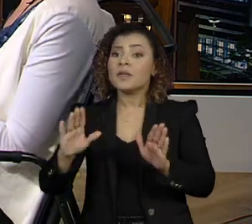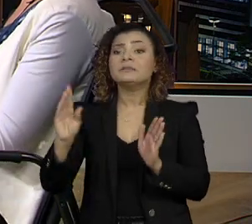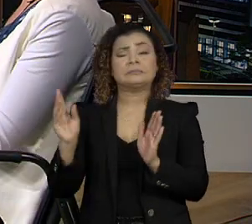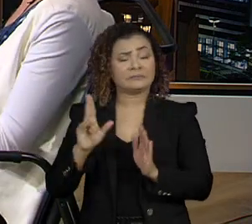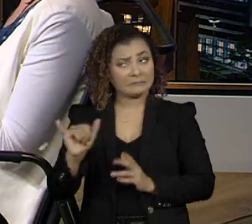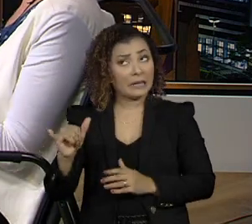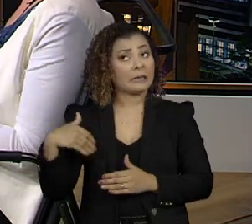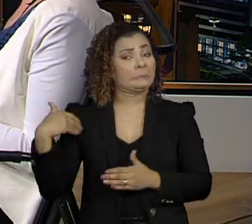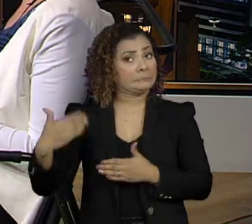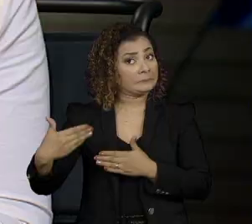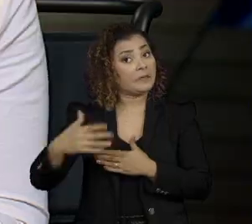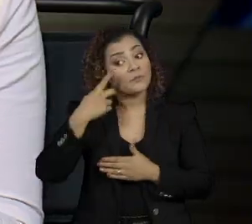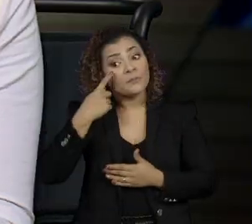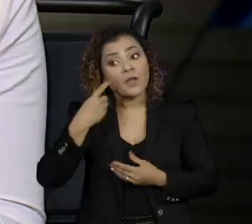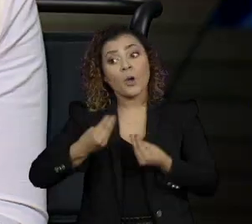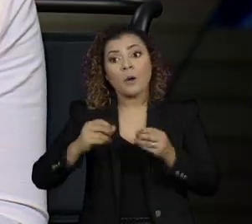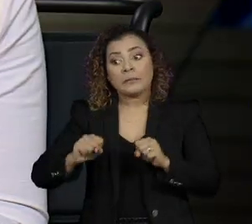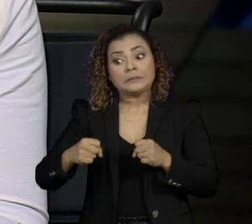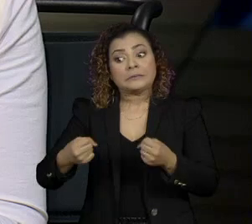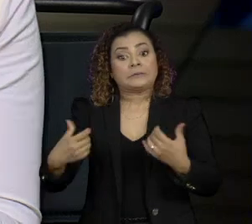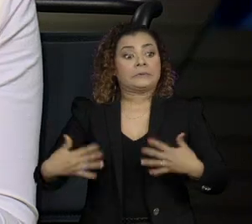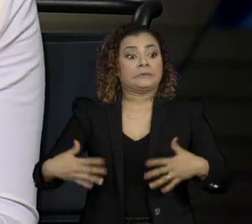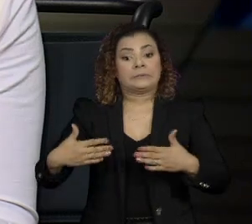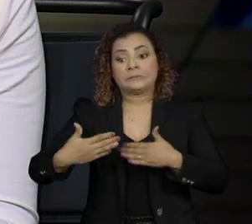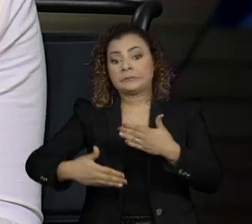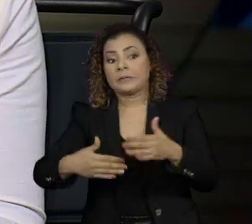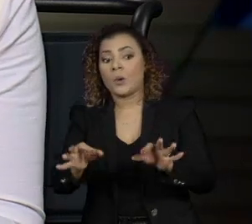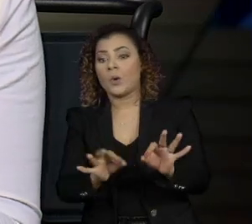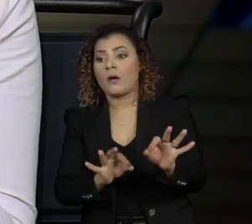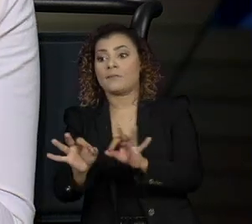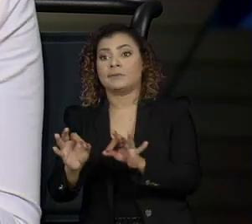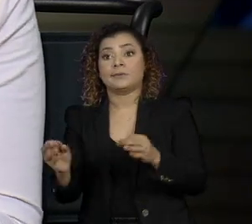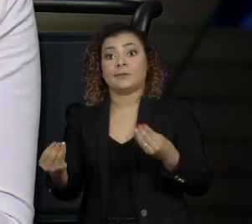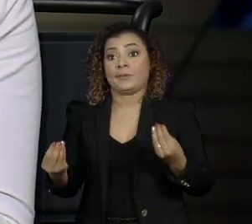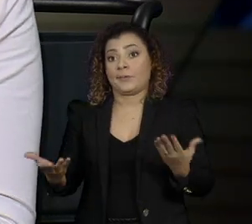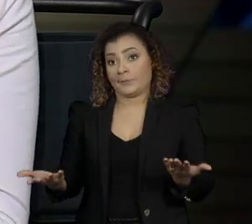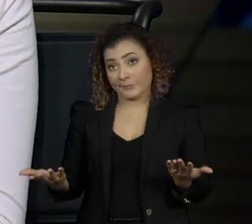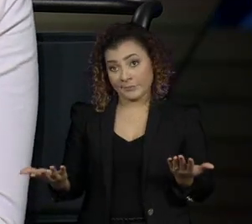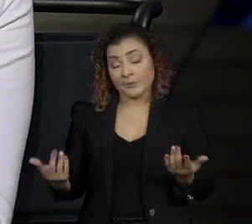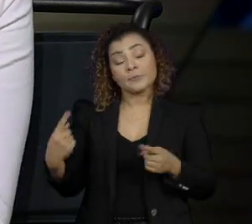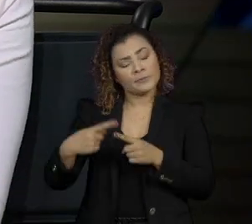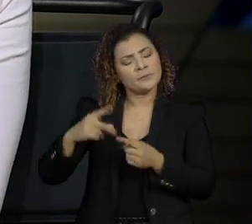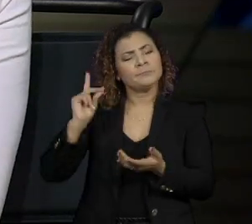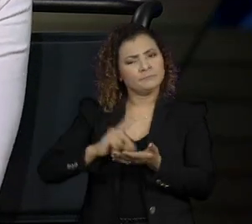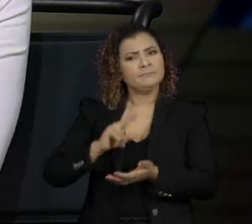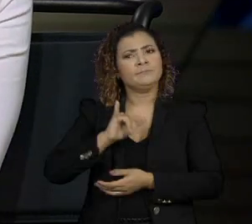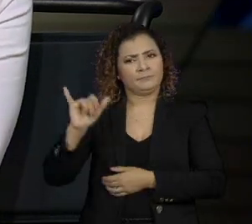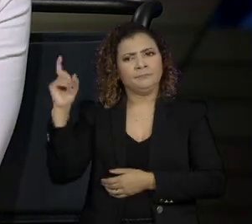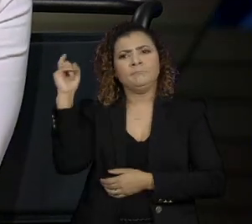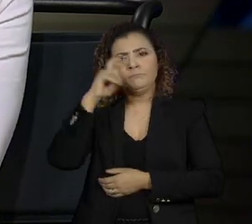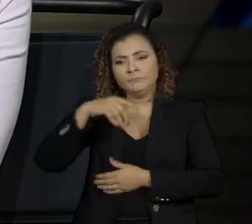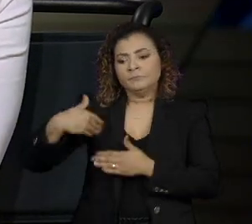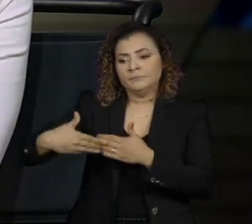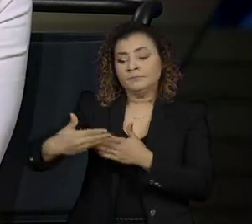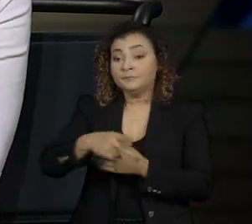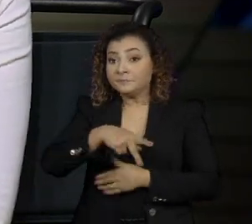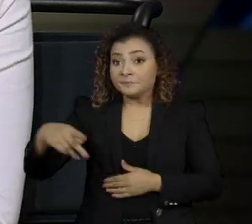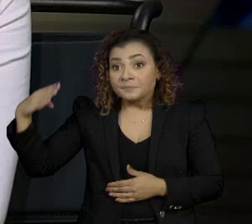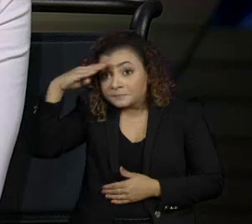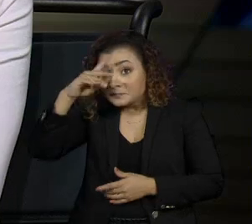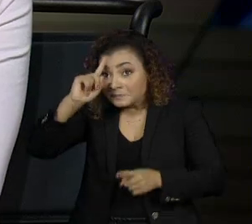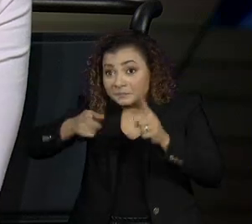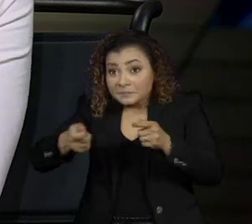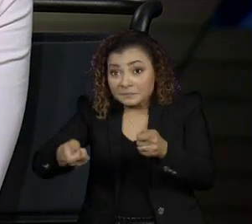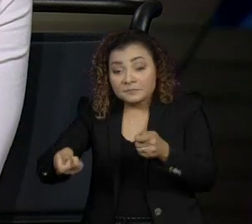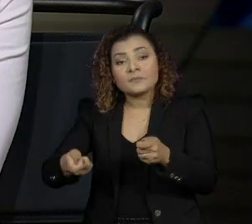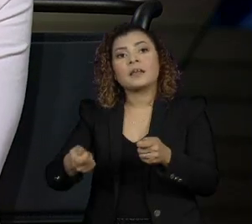alto, e vamos ver como é que essas forças vão se organizar. Cada vez vai ficar mais difícil para o Bolsonaro governar. Não que ele